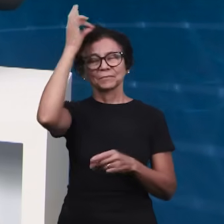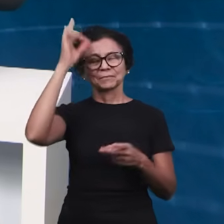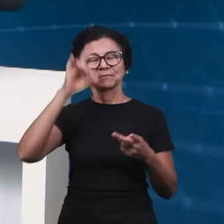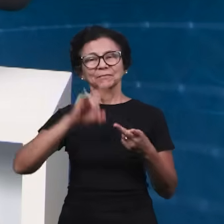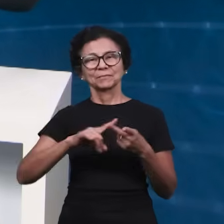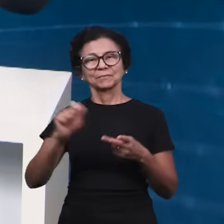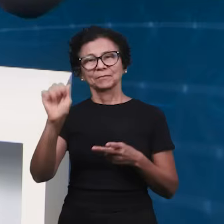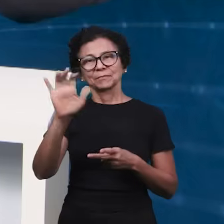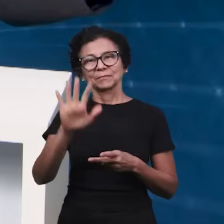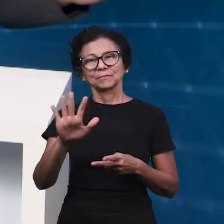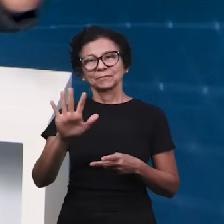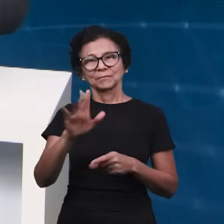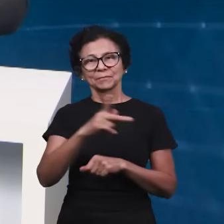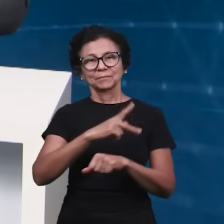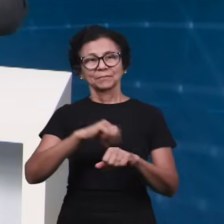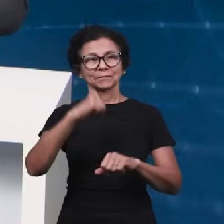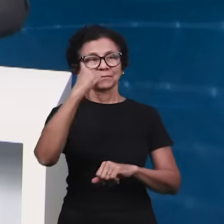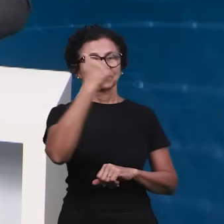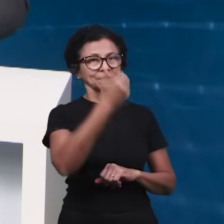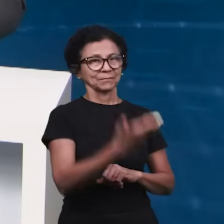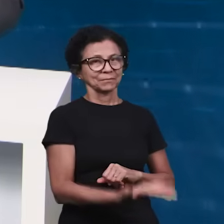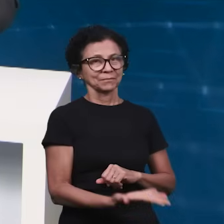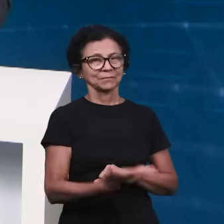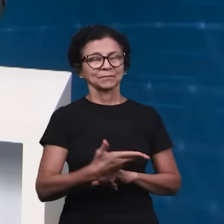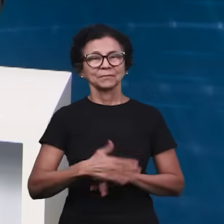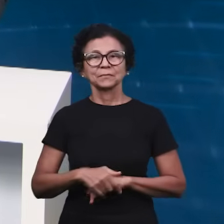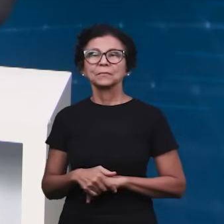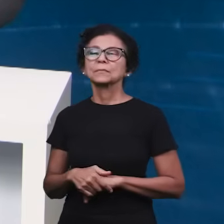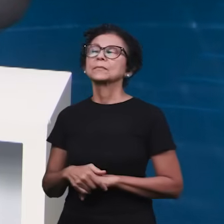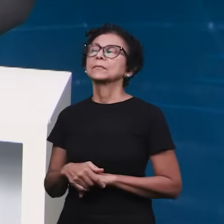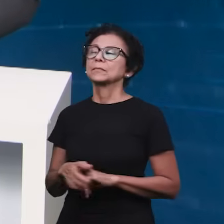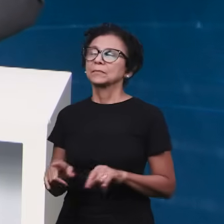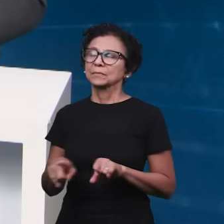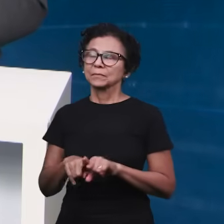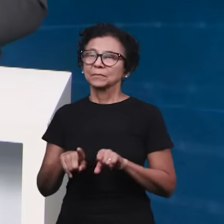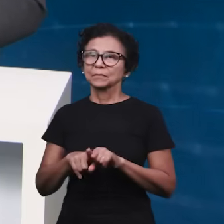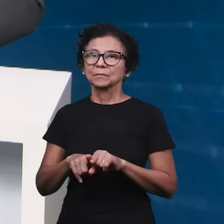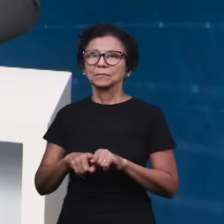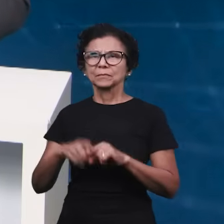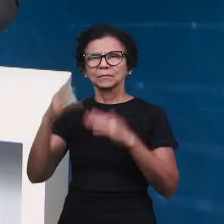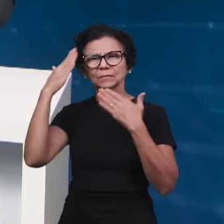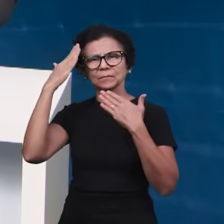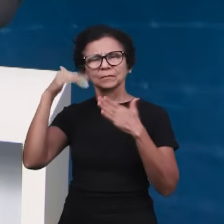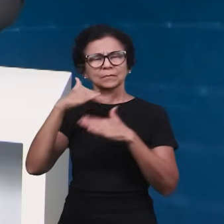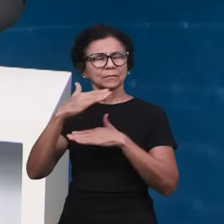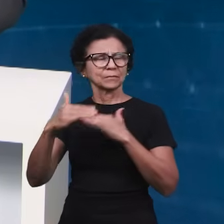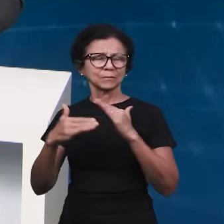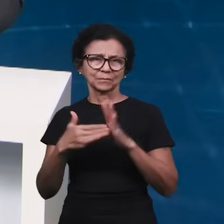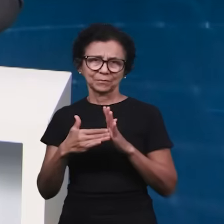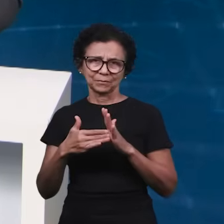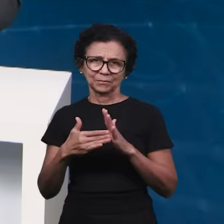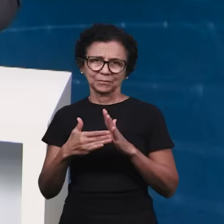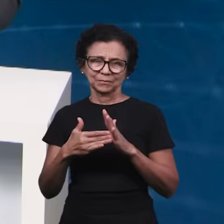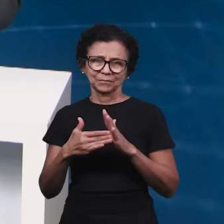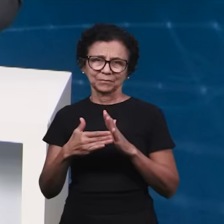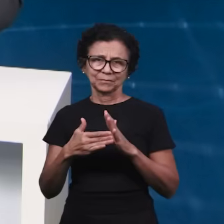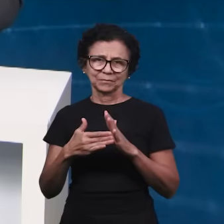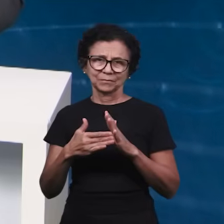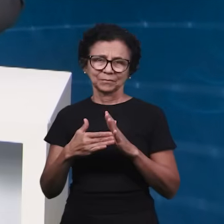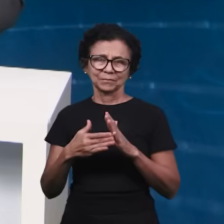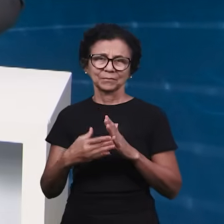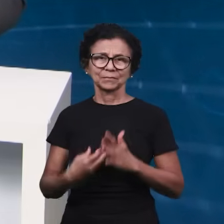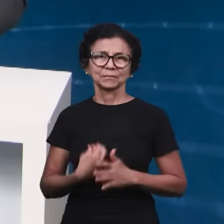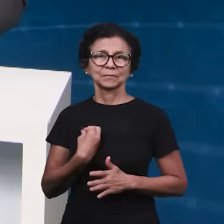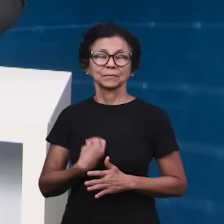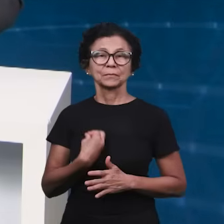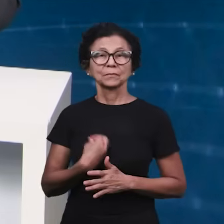do Espírito Santo e falamos sobre a obra no exterior. E nós glorificamos aquilo que Deus, por tudo que Deus tem feito em nosso meio. E